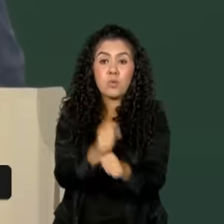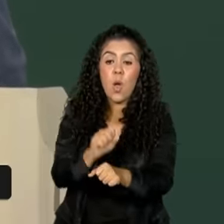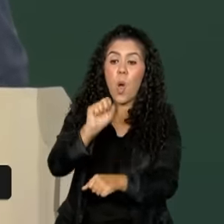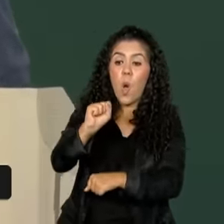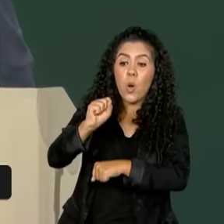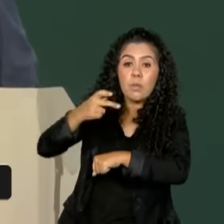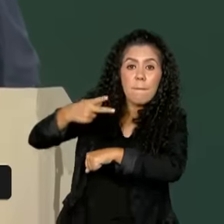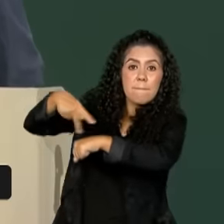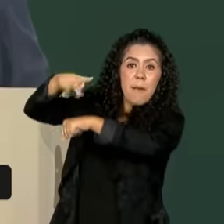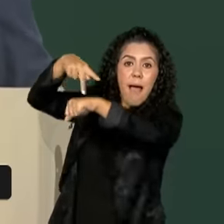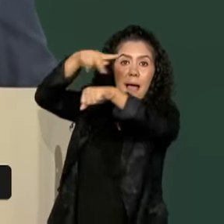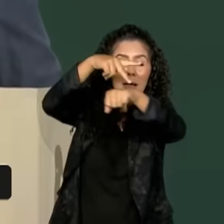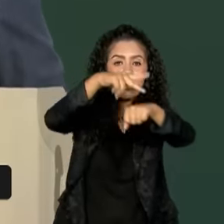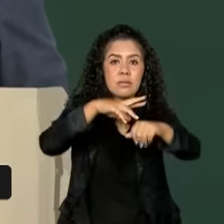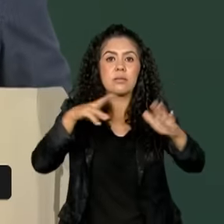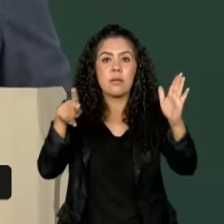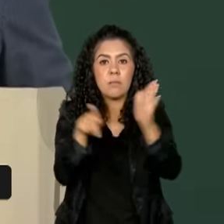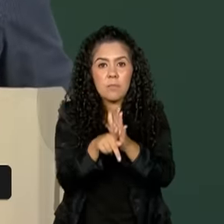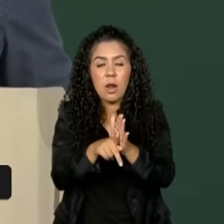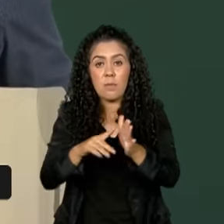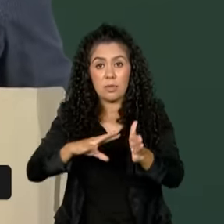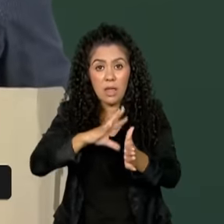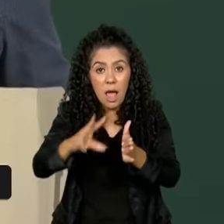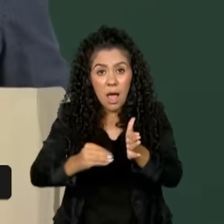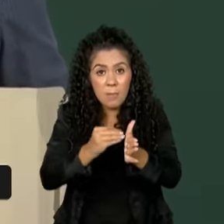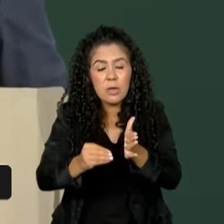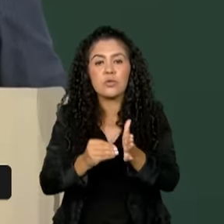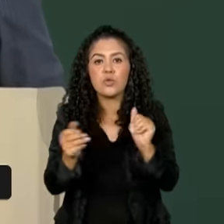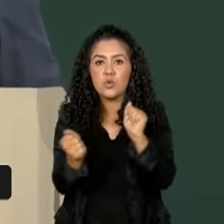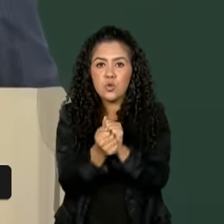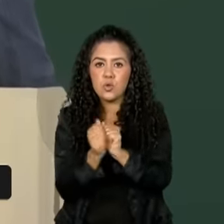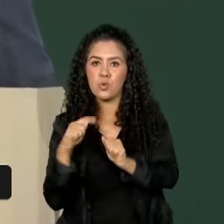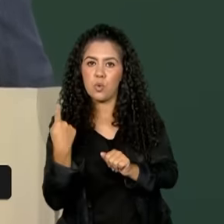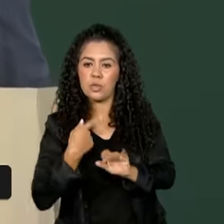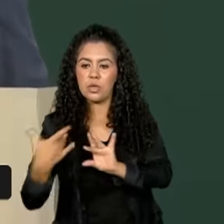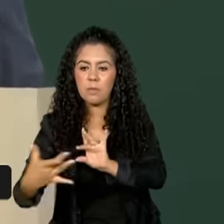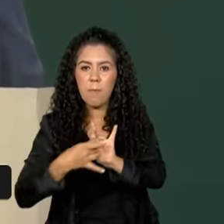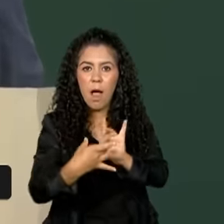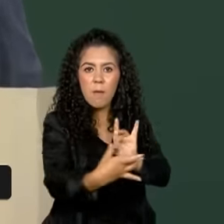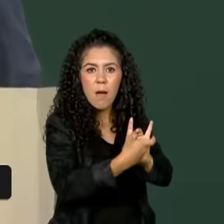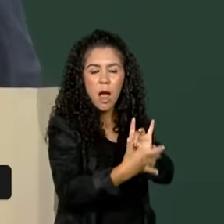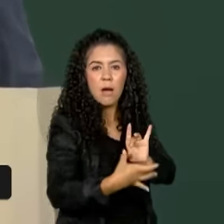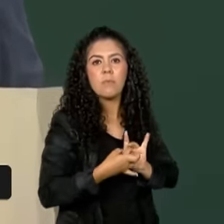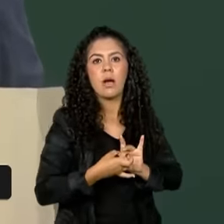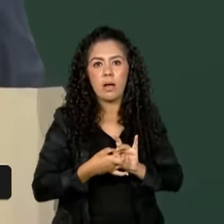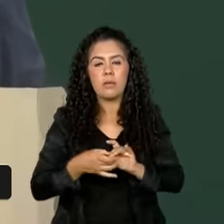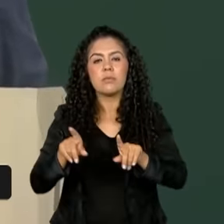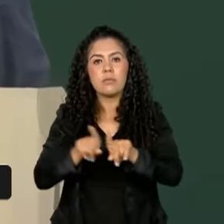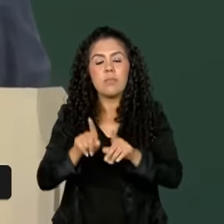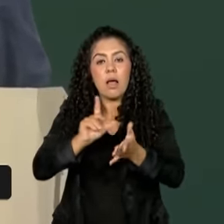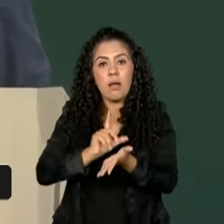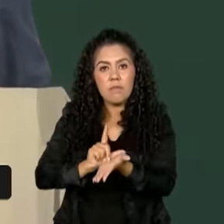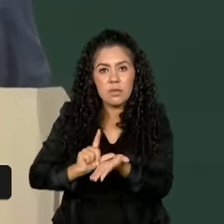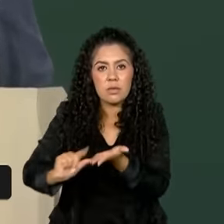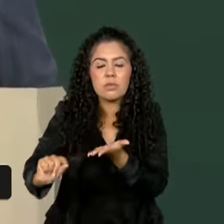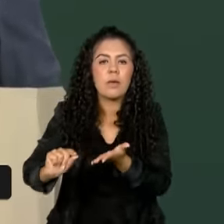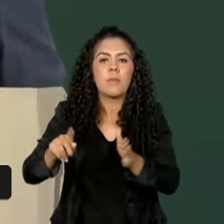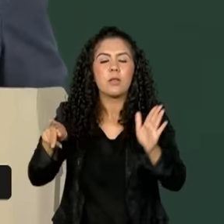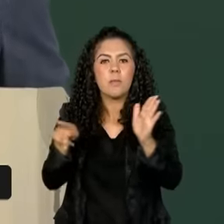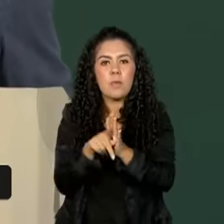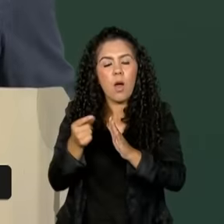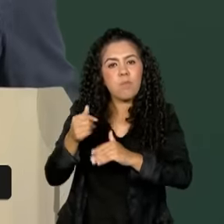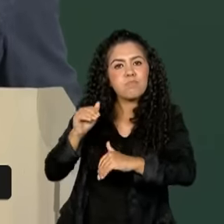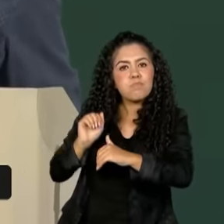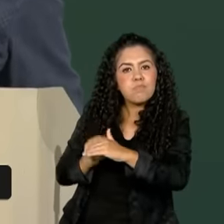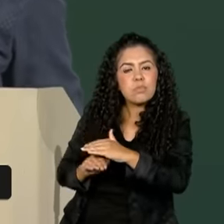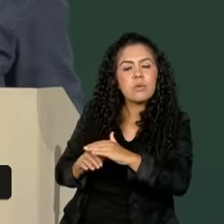da Amazônia junto conosco, para financiamento global de floresta, a partir dos fundos